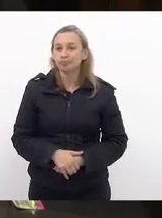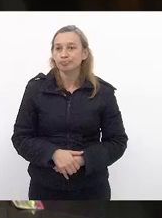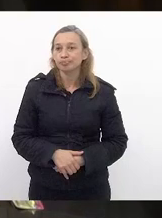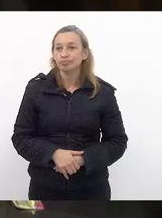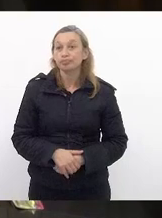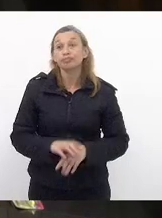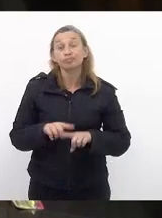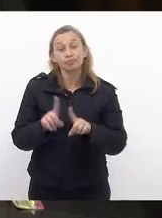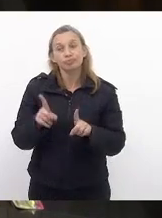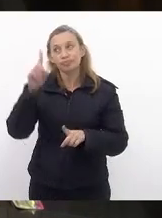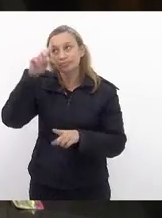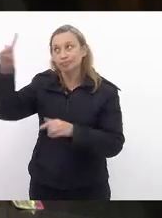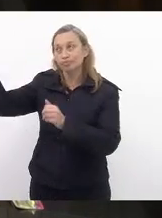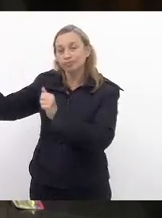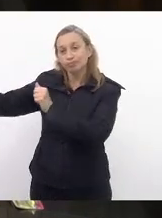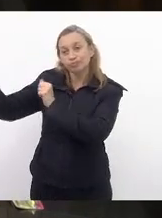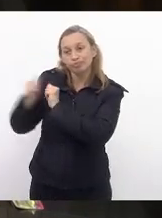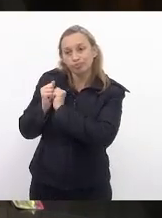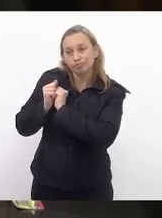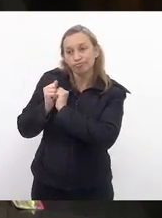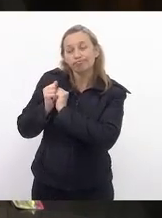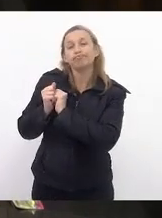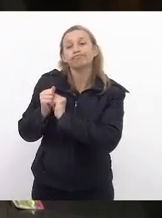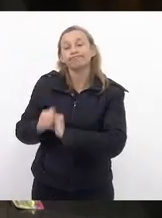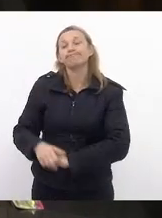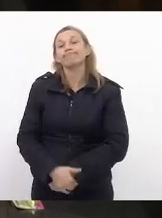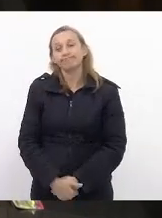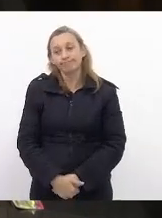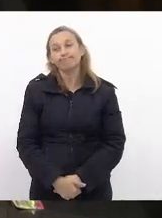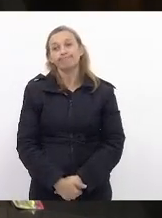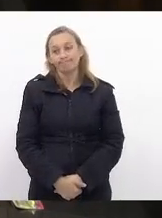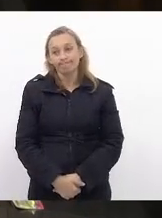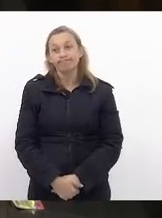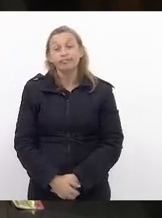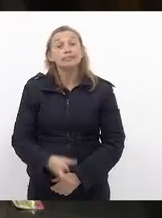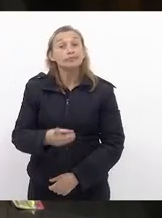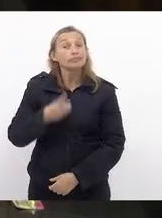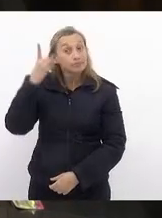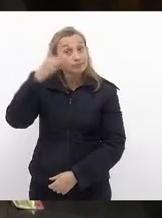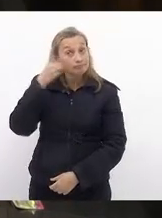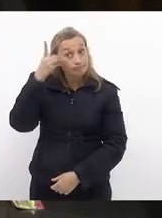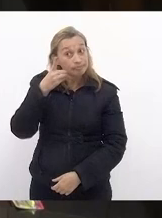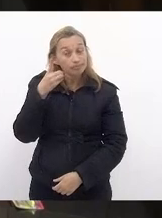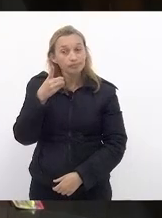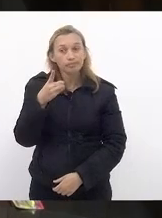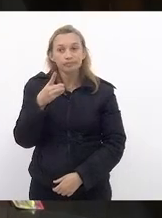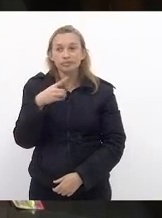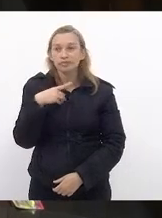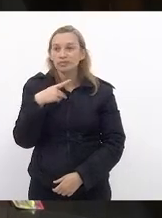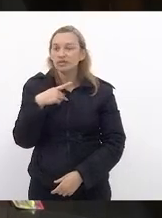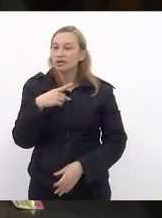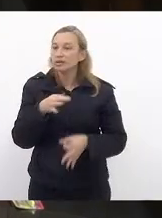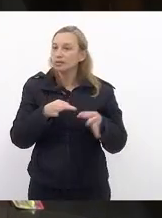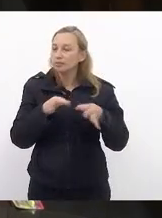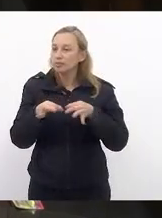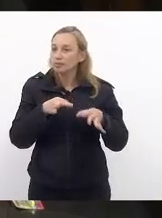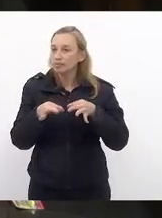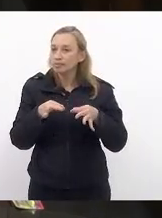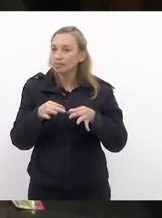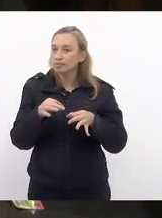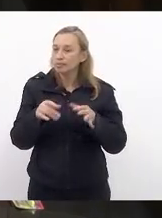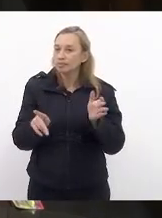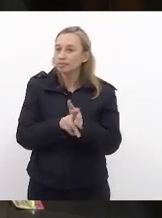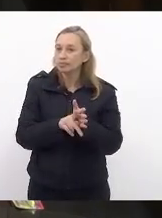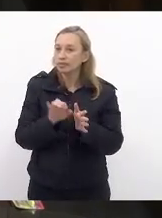é mais ter que está com nós e o deputado que desenhou esse projeto Márcio Gualberto